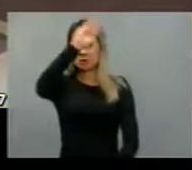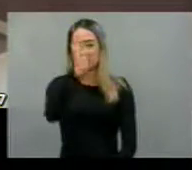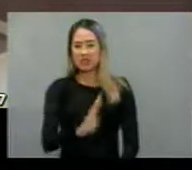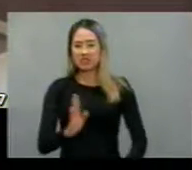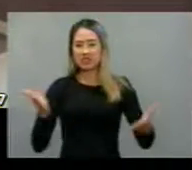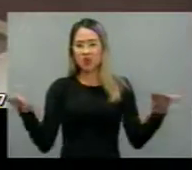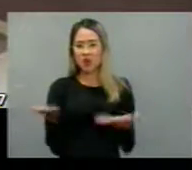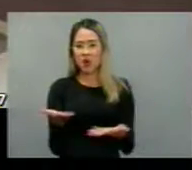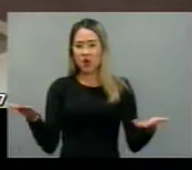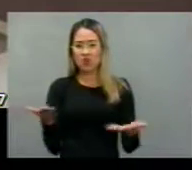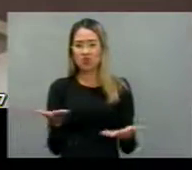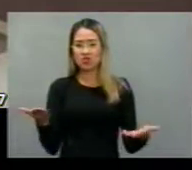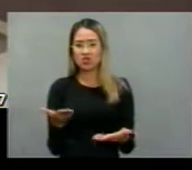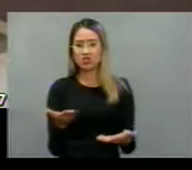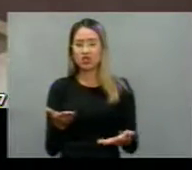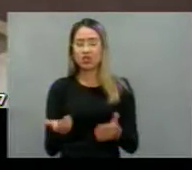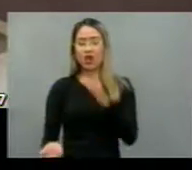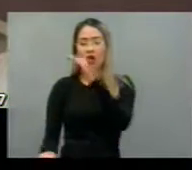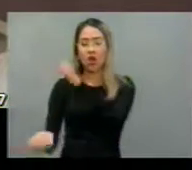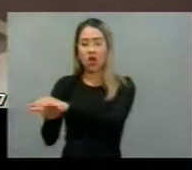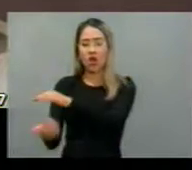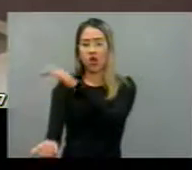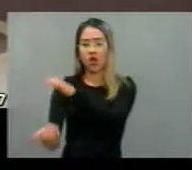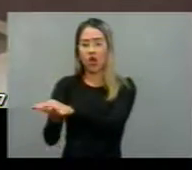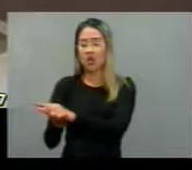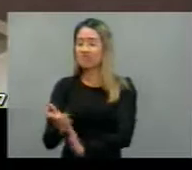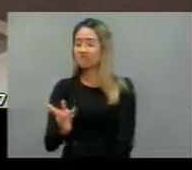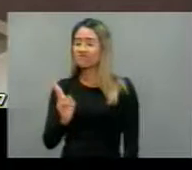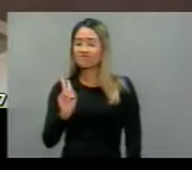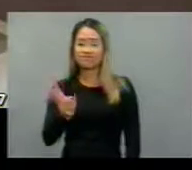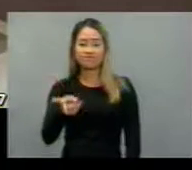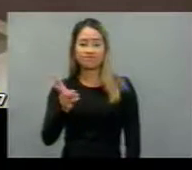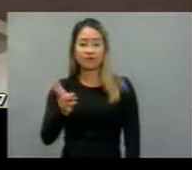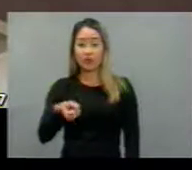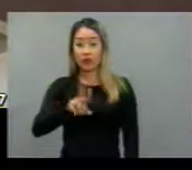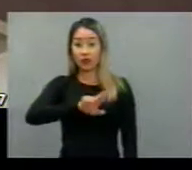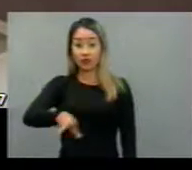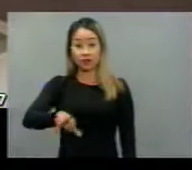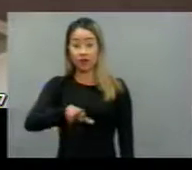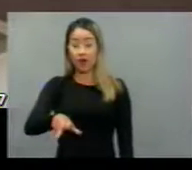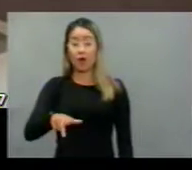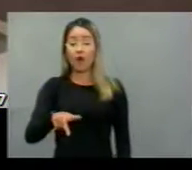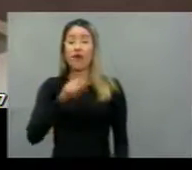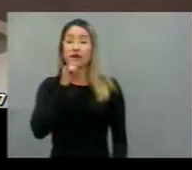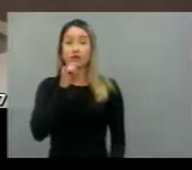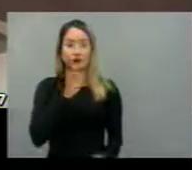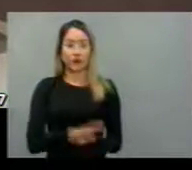o manto de uma corporocracia. Não é o governo do povo,